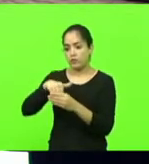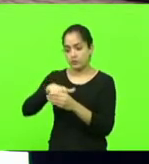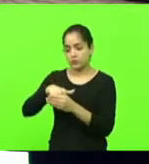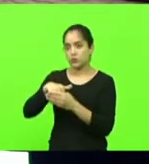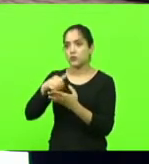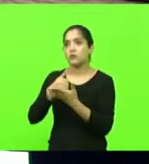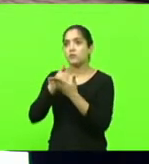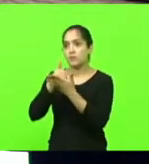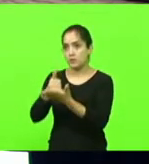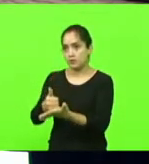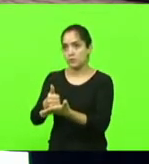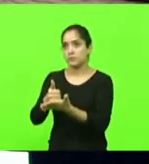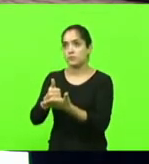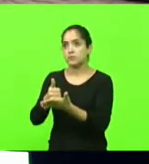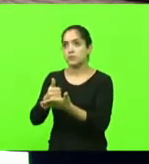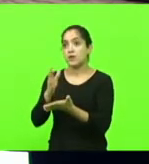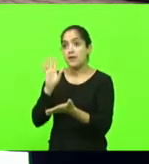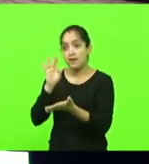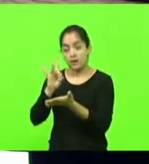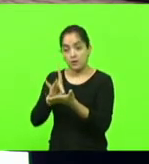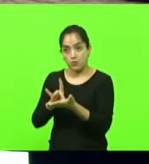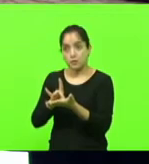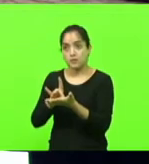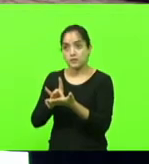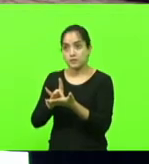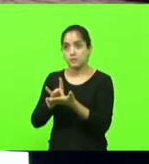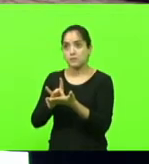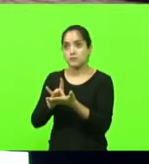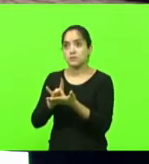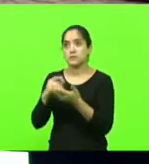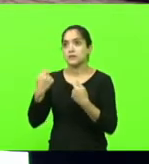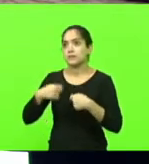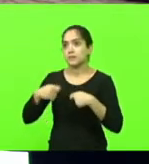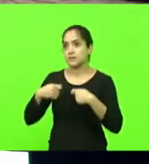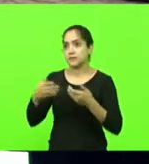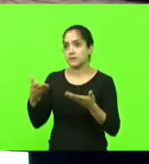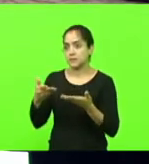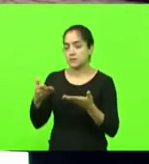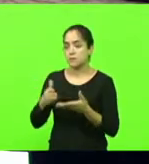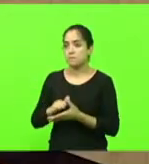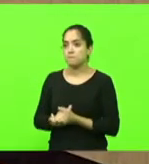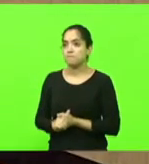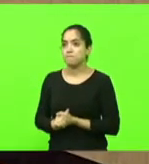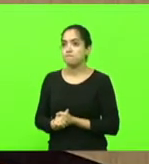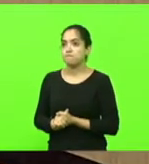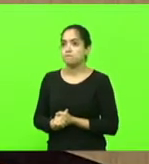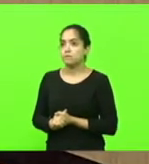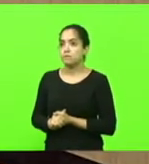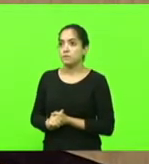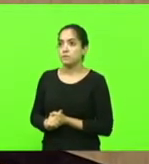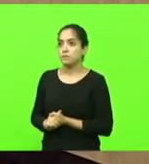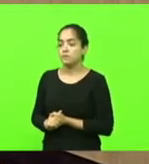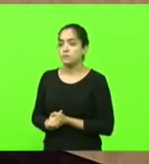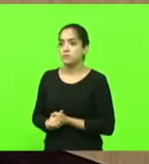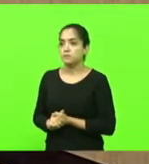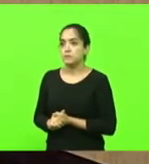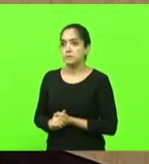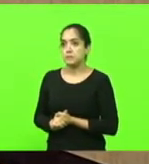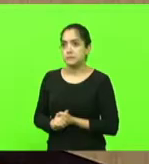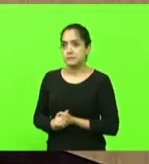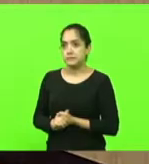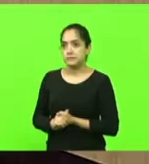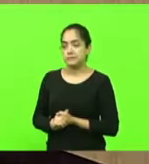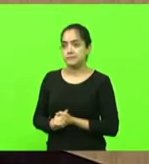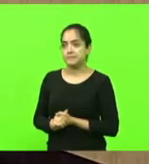minha também meu reconhecimento, porque acho que é isso que a gente precisa fazer aqui hoje. A palavra o deputado Ivan Nats.